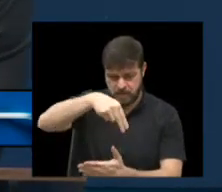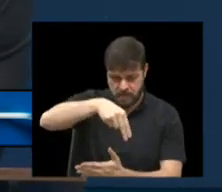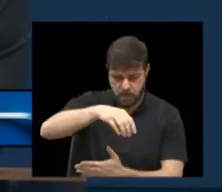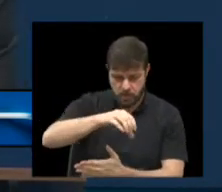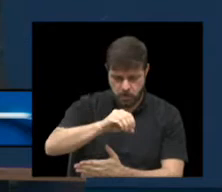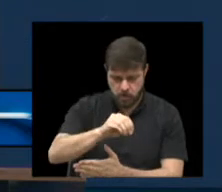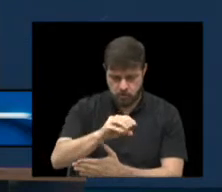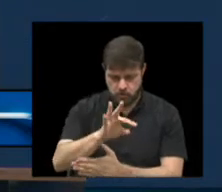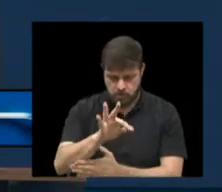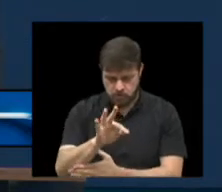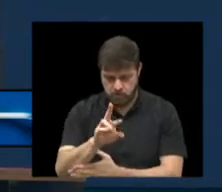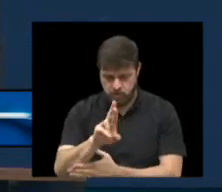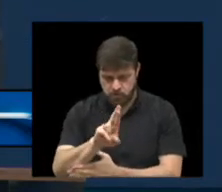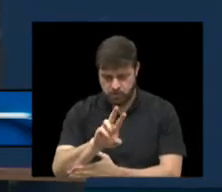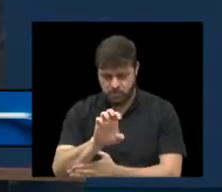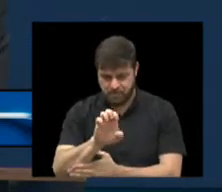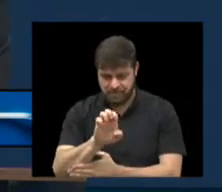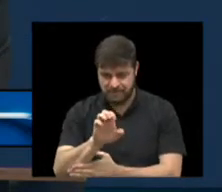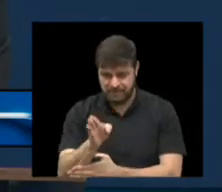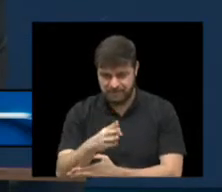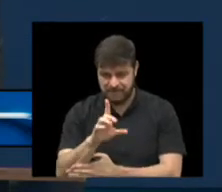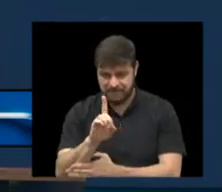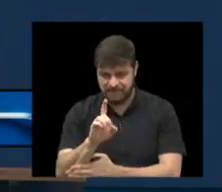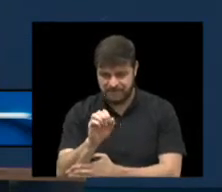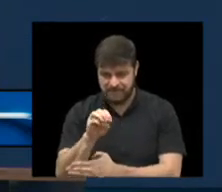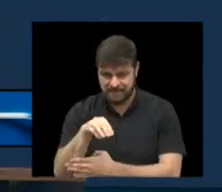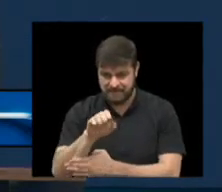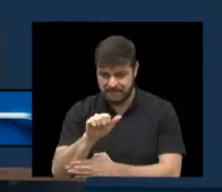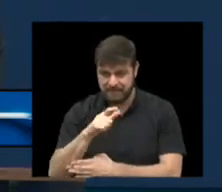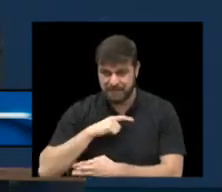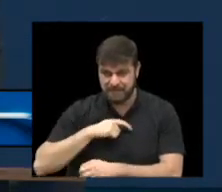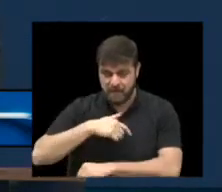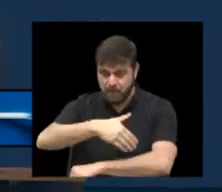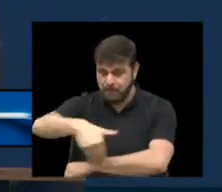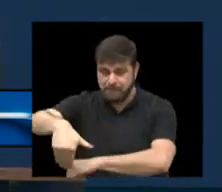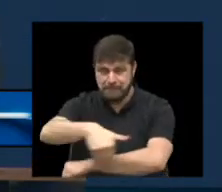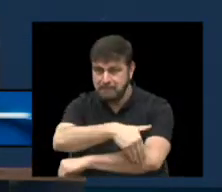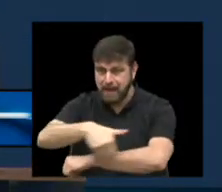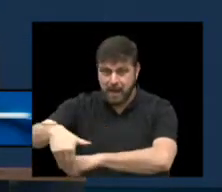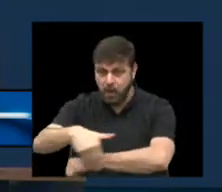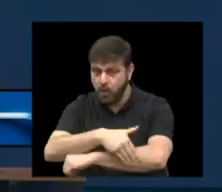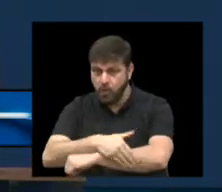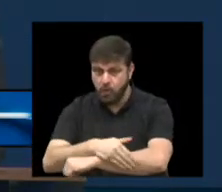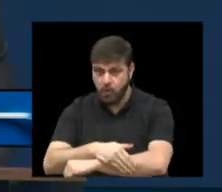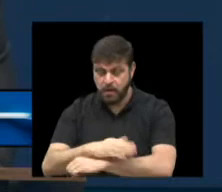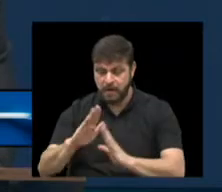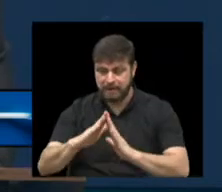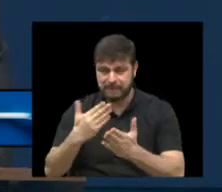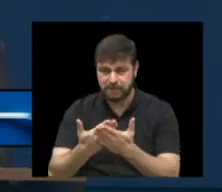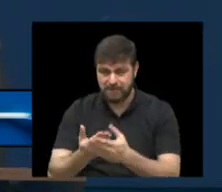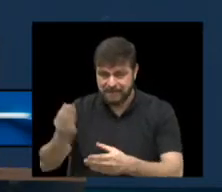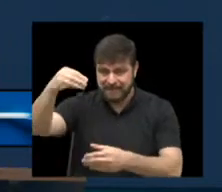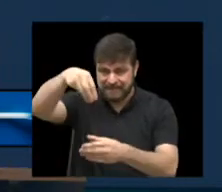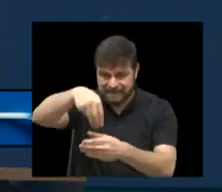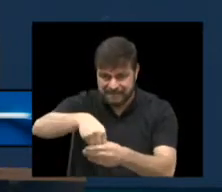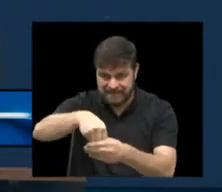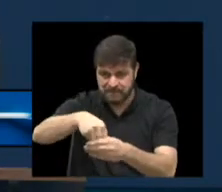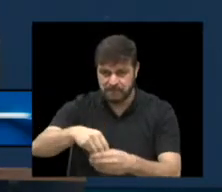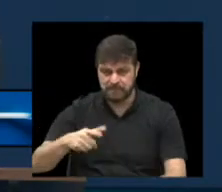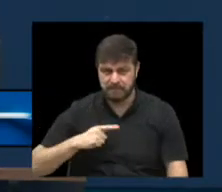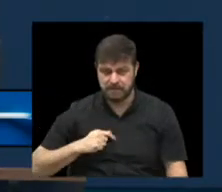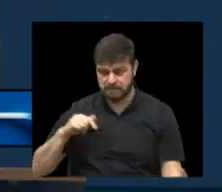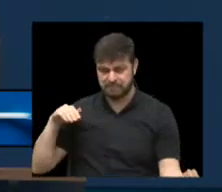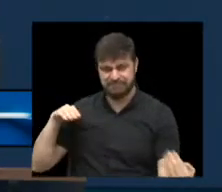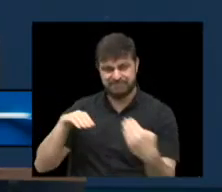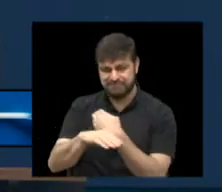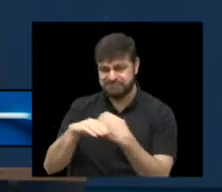uma via dentro do colégio para o município, para o escoamento do trânsito